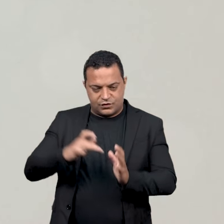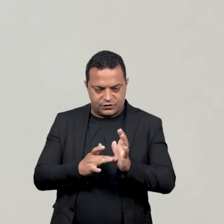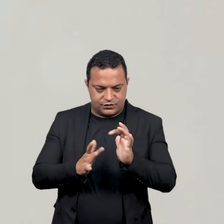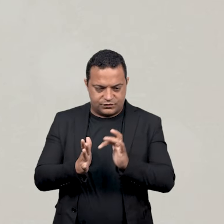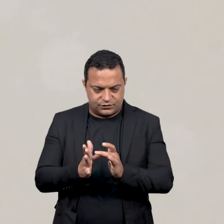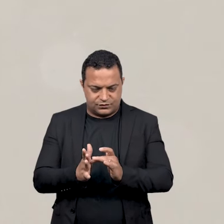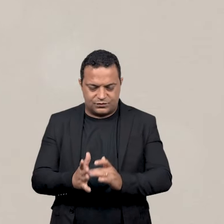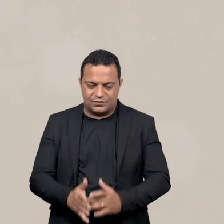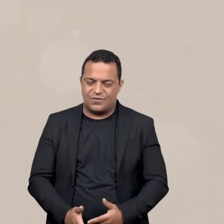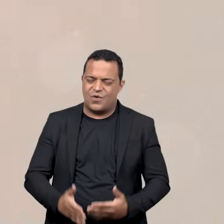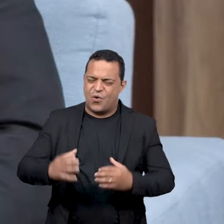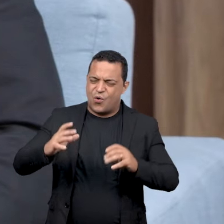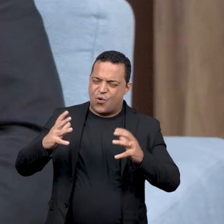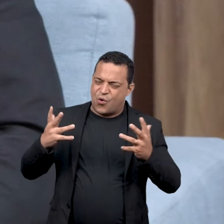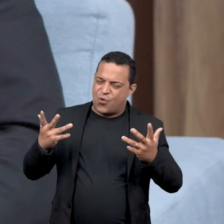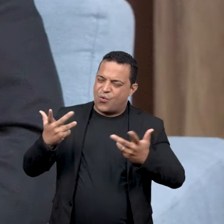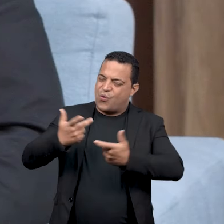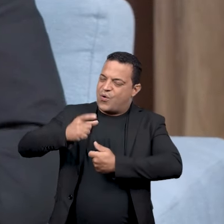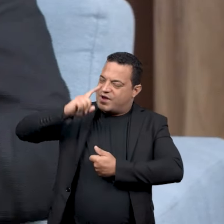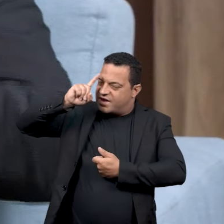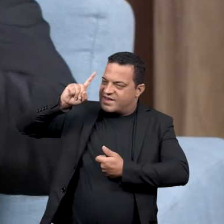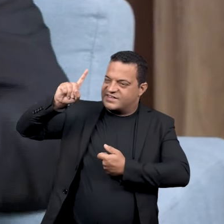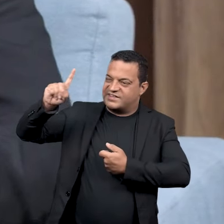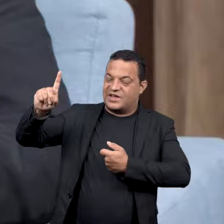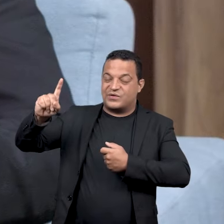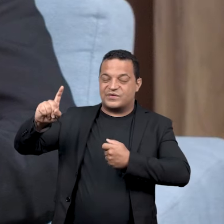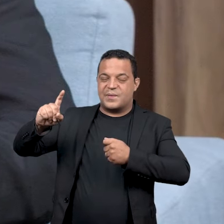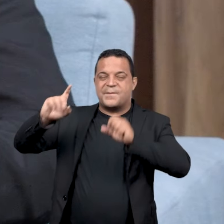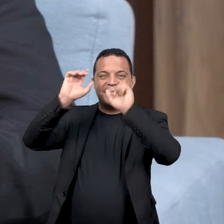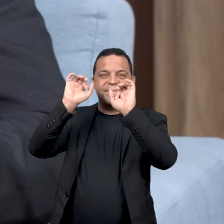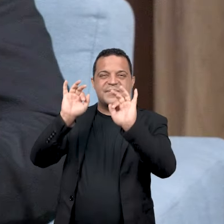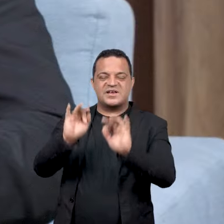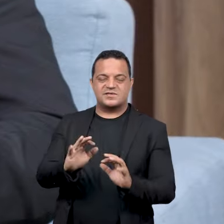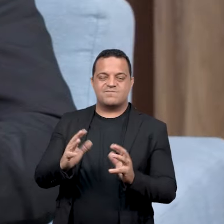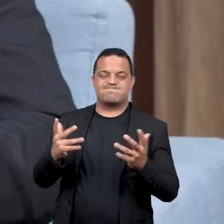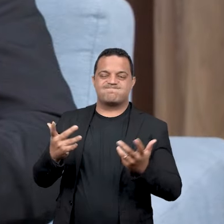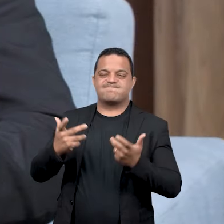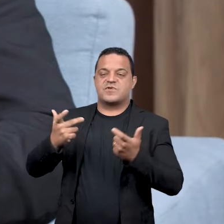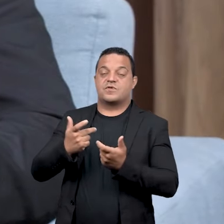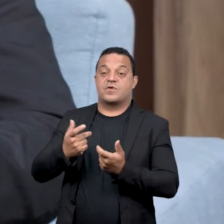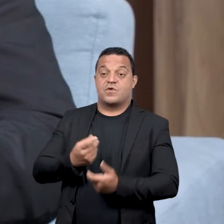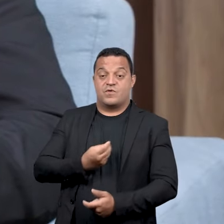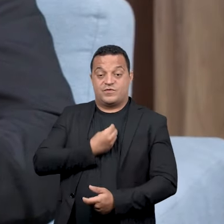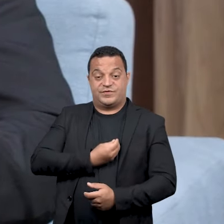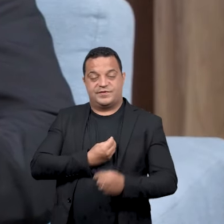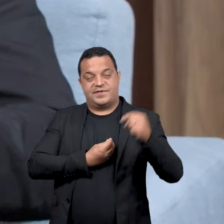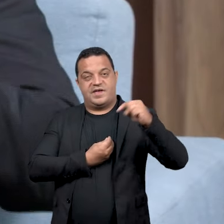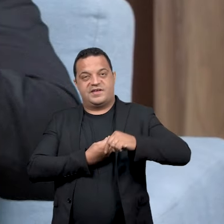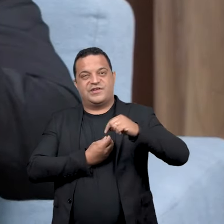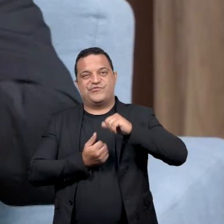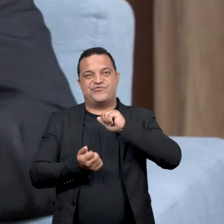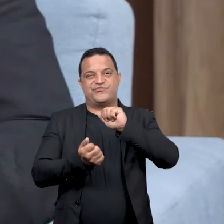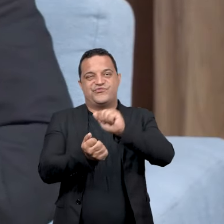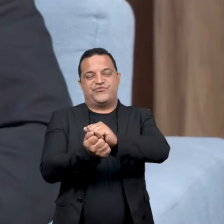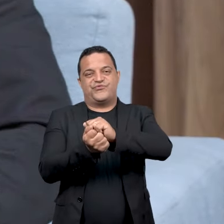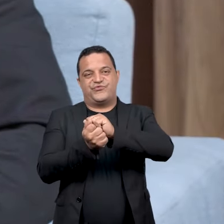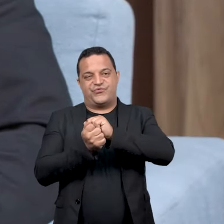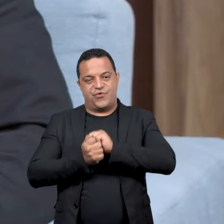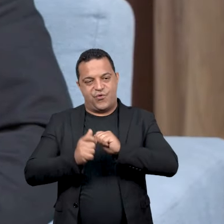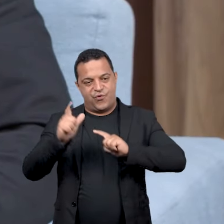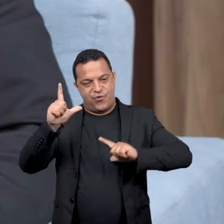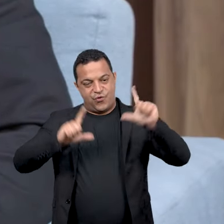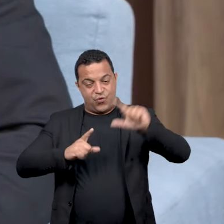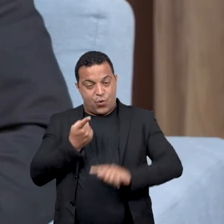a paz do Senhor Jesus. Glória a Deus, louvado seja o nome do Senhor, irmã Sônia, que bênção, hein? Você participando